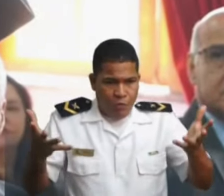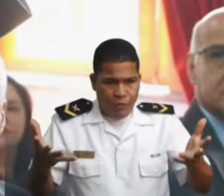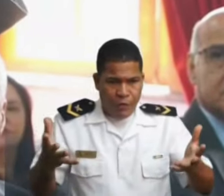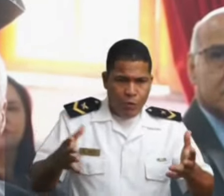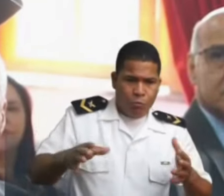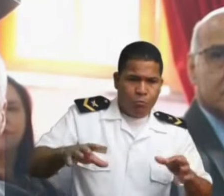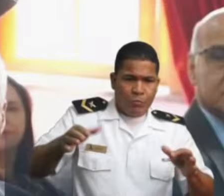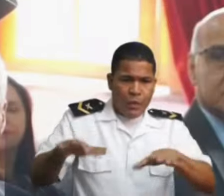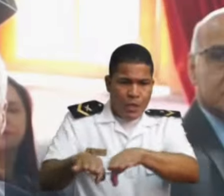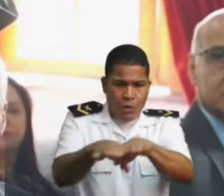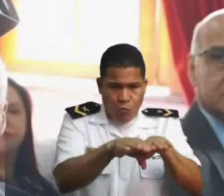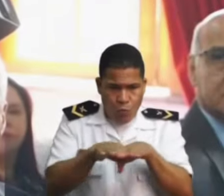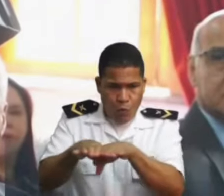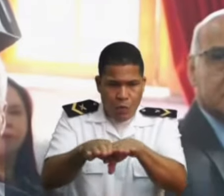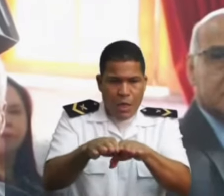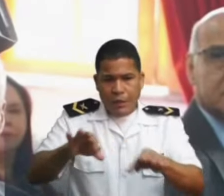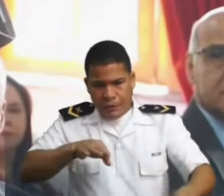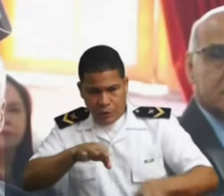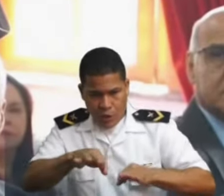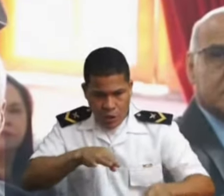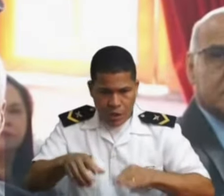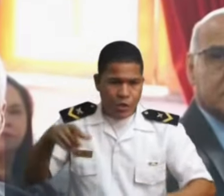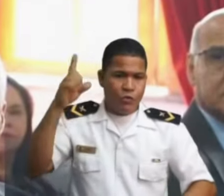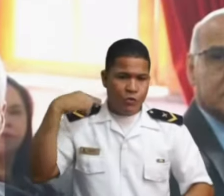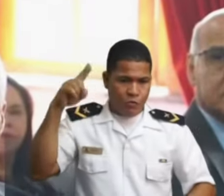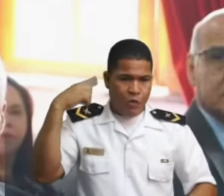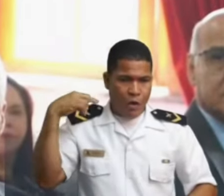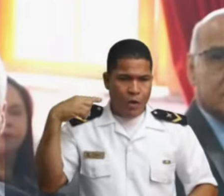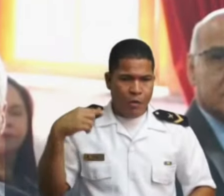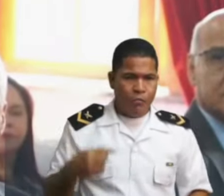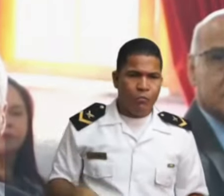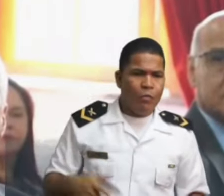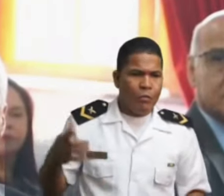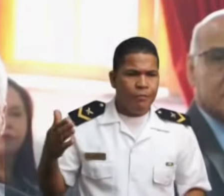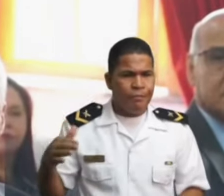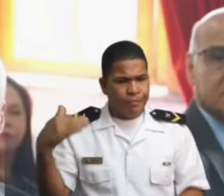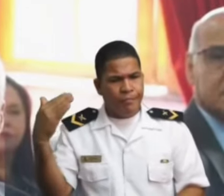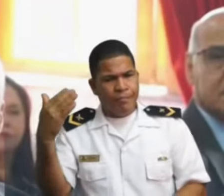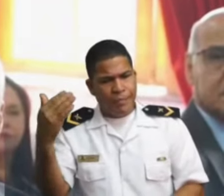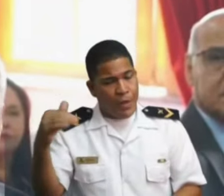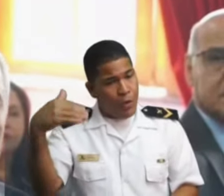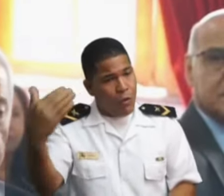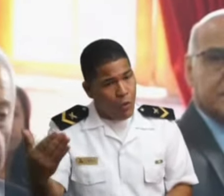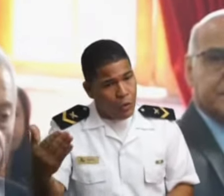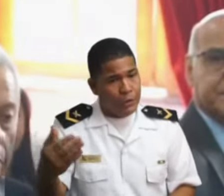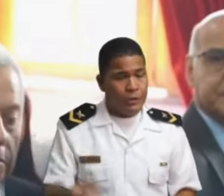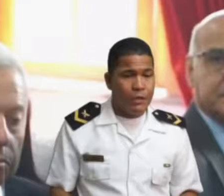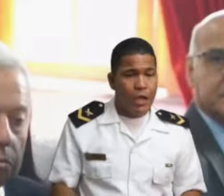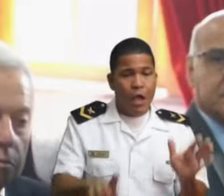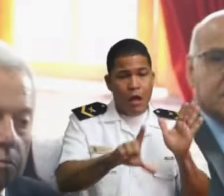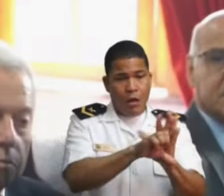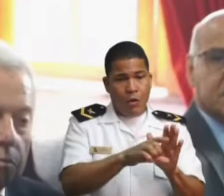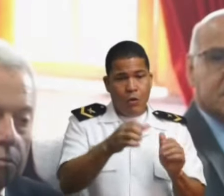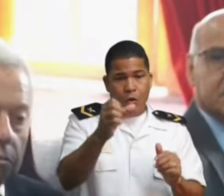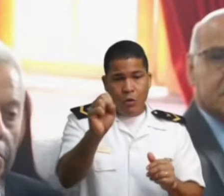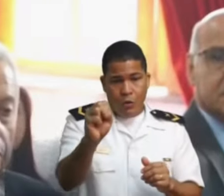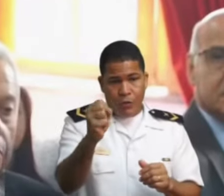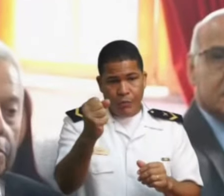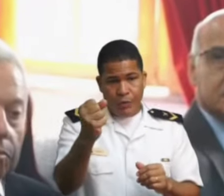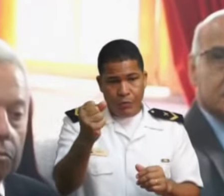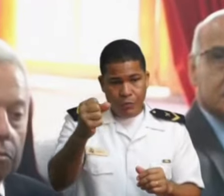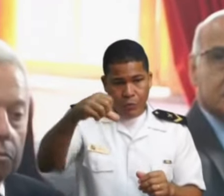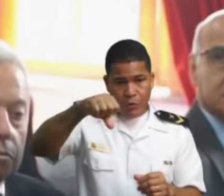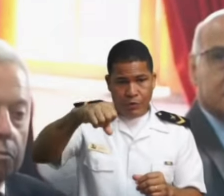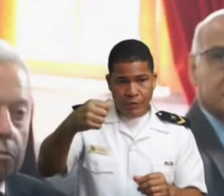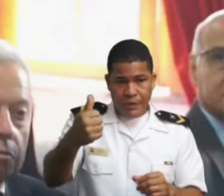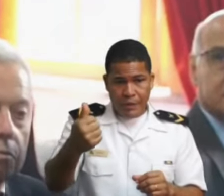atendendo à justa demanda. Por outro lado, vale sublinhar que a Lei 8.906, de